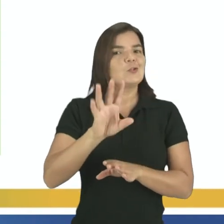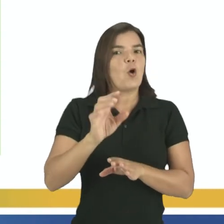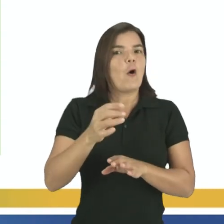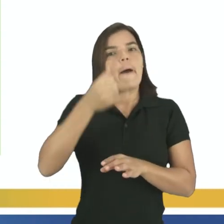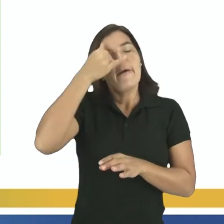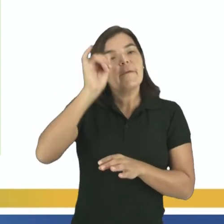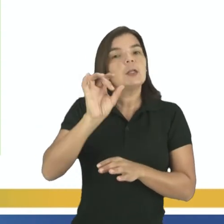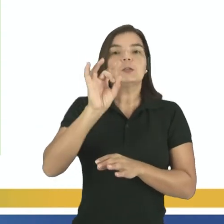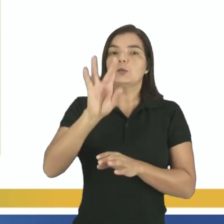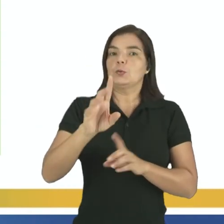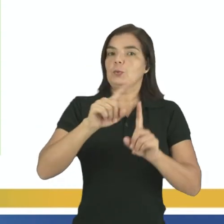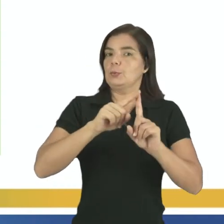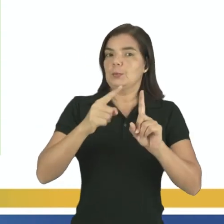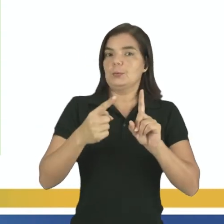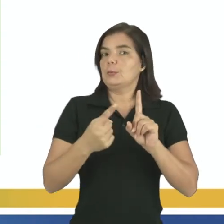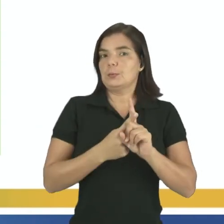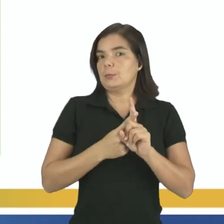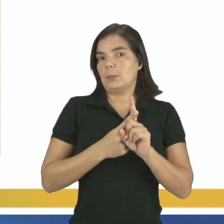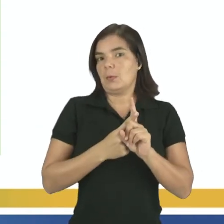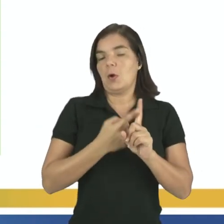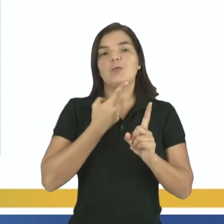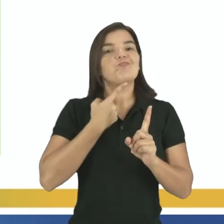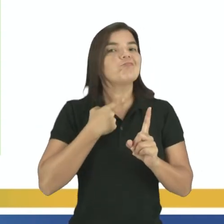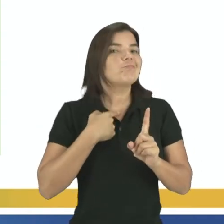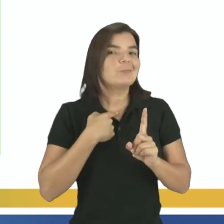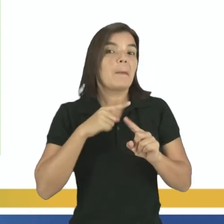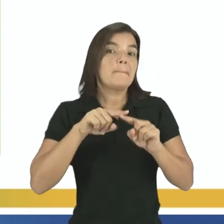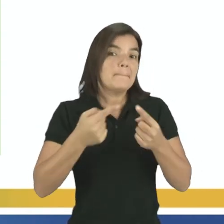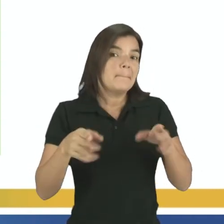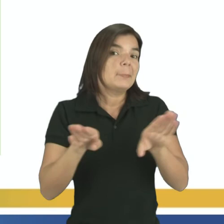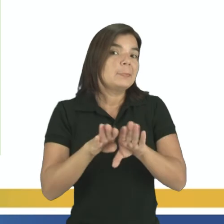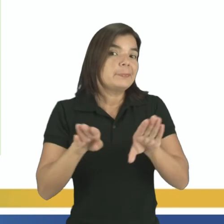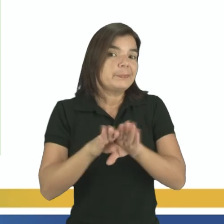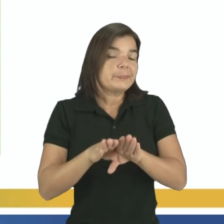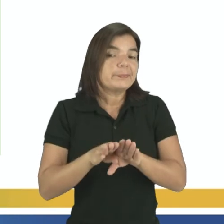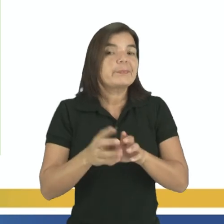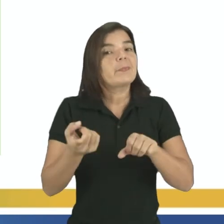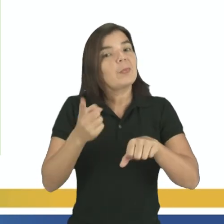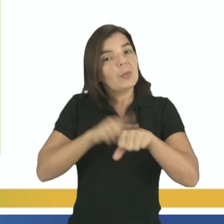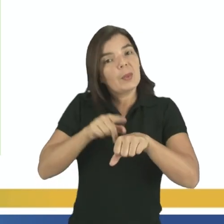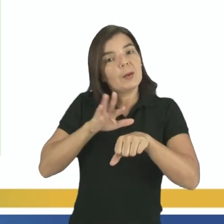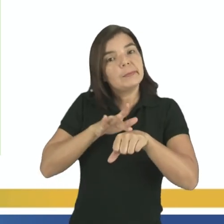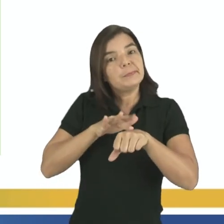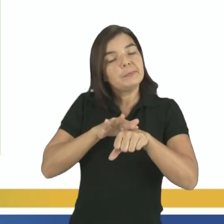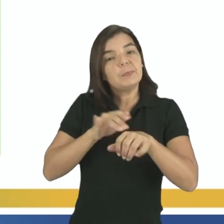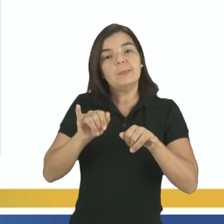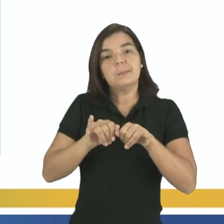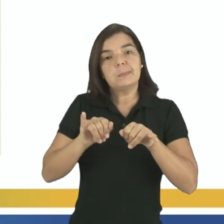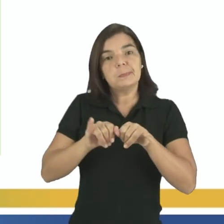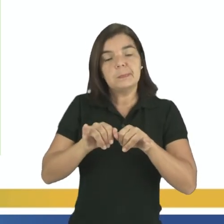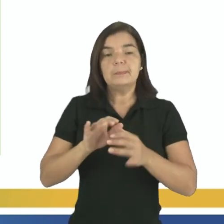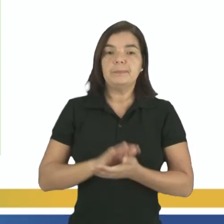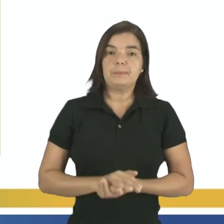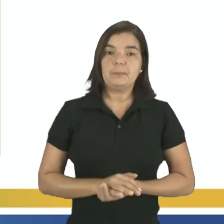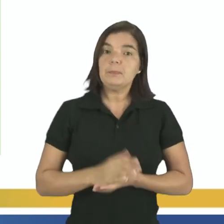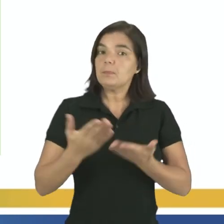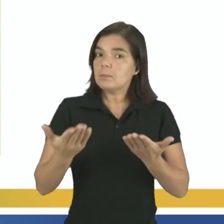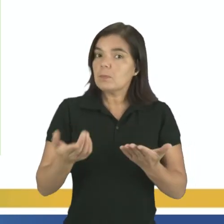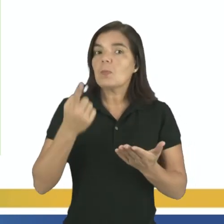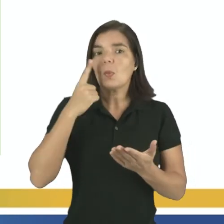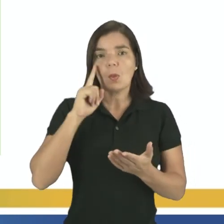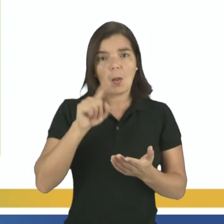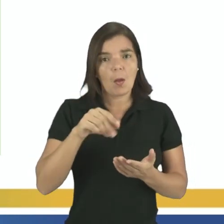prevenir só uma gravidez indesejada, ela também vai prevenir infecções sexualmente transmissíveis. Então,